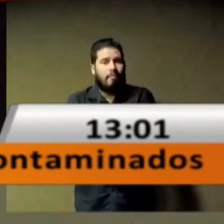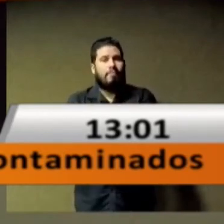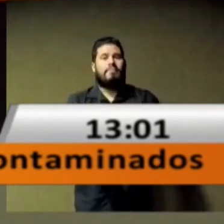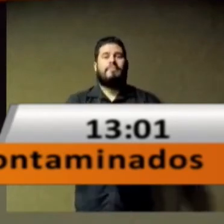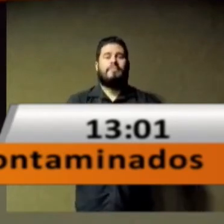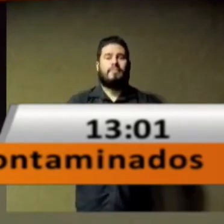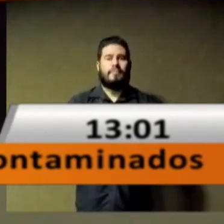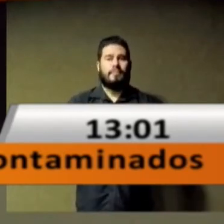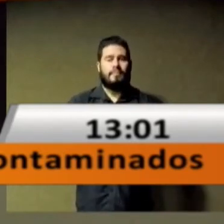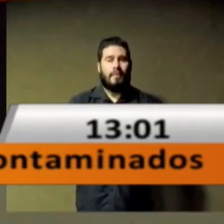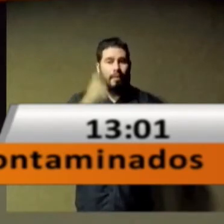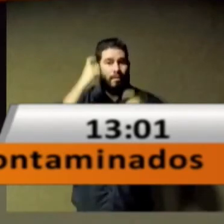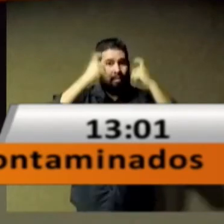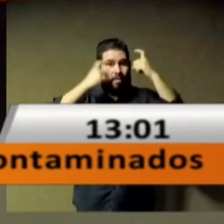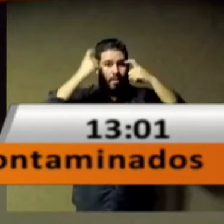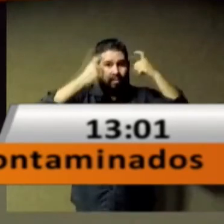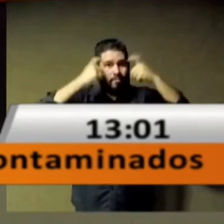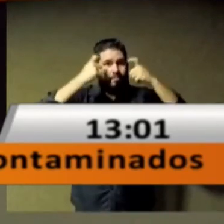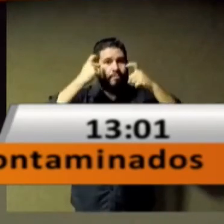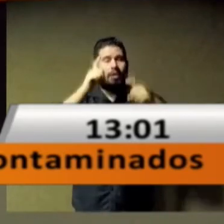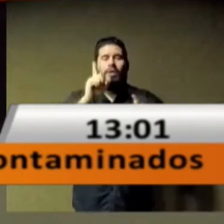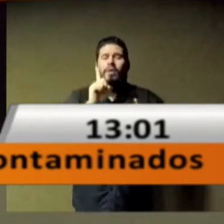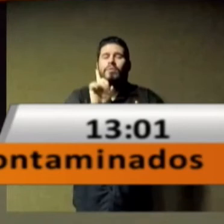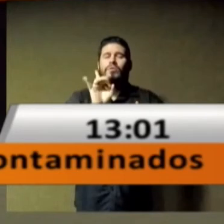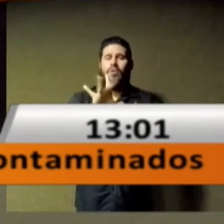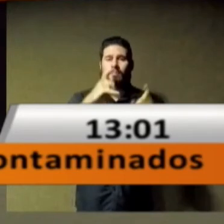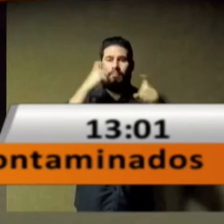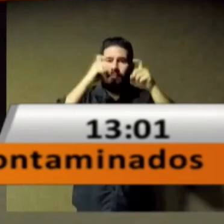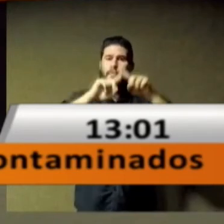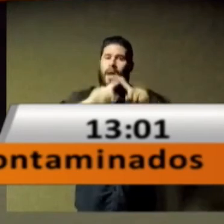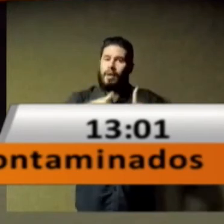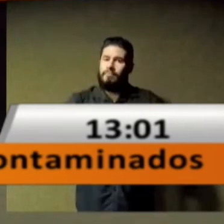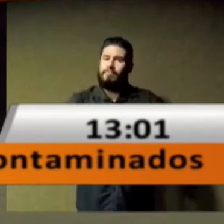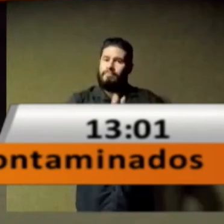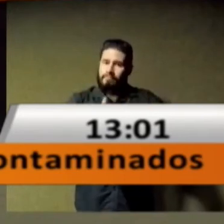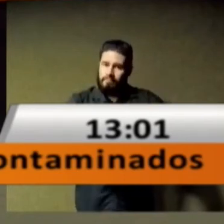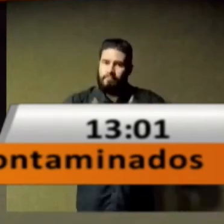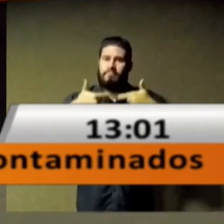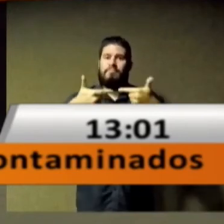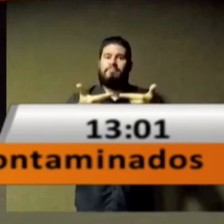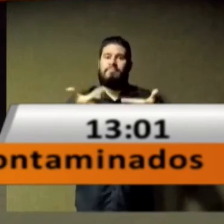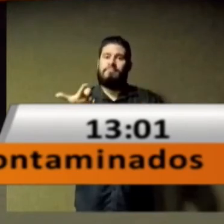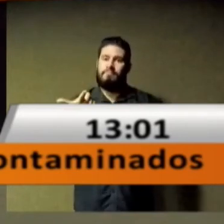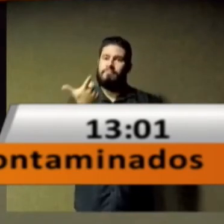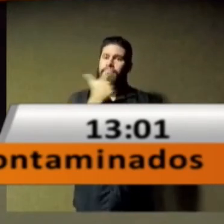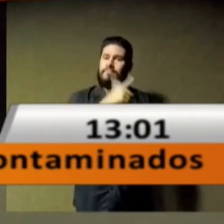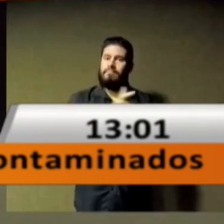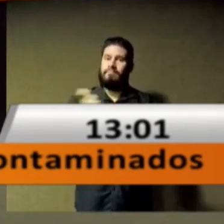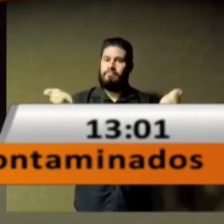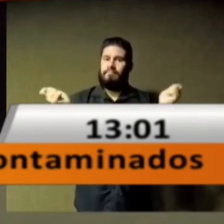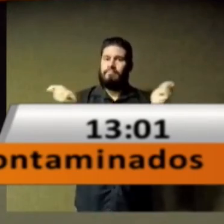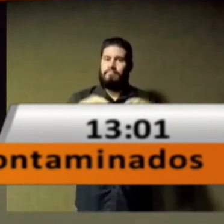dessa preocupação, e não só preocupação, agindo para que tenhamos condições de